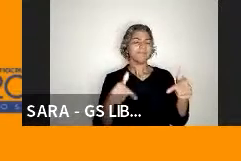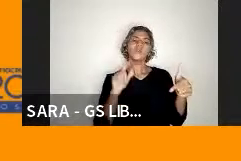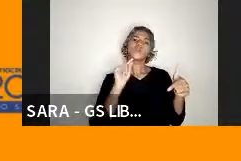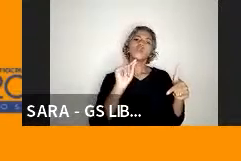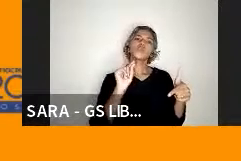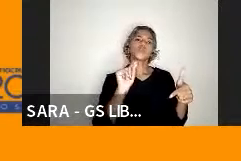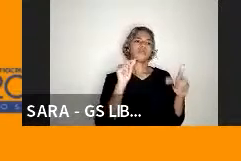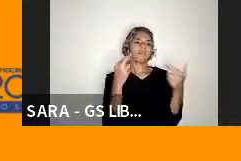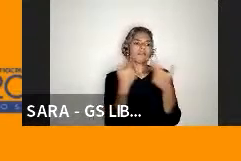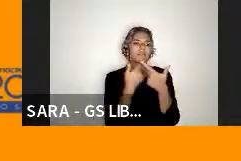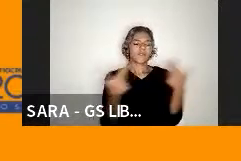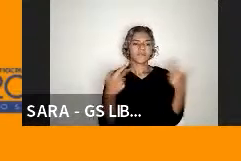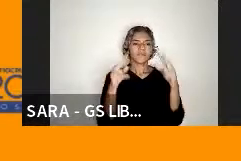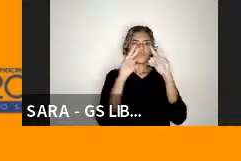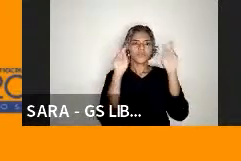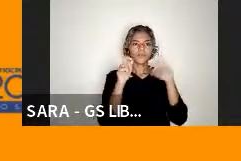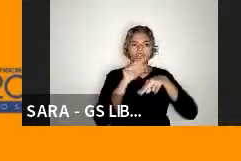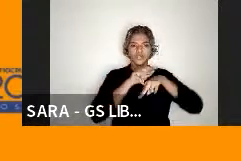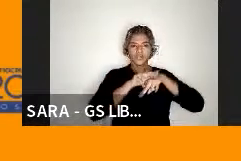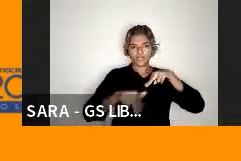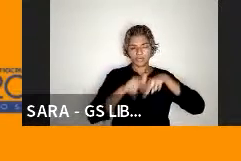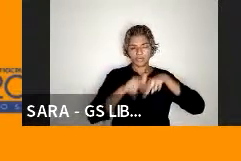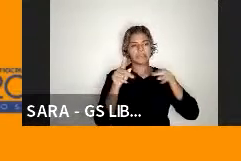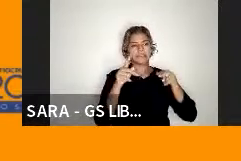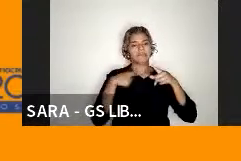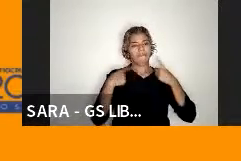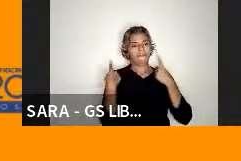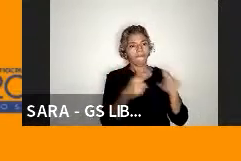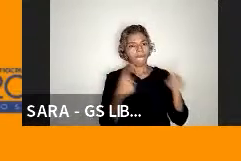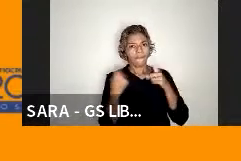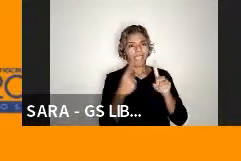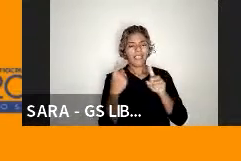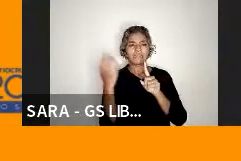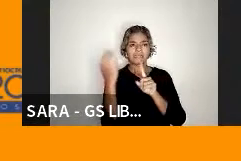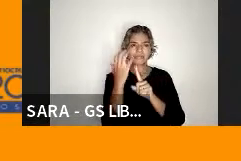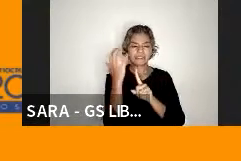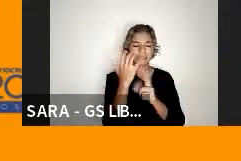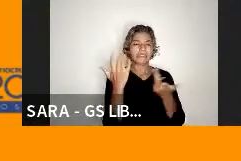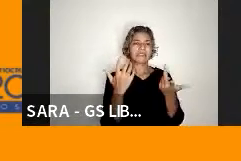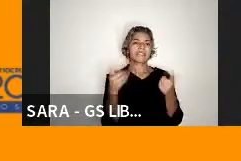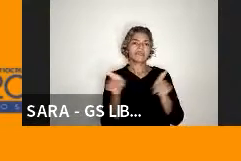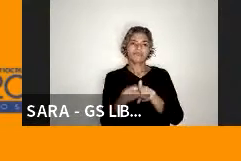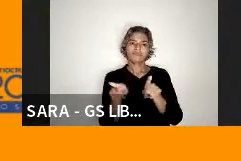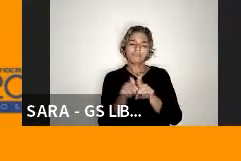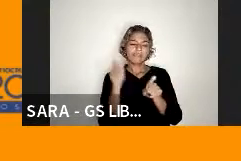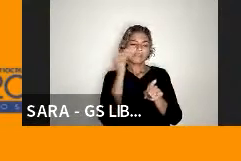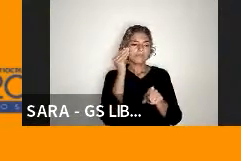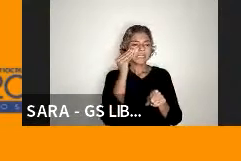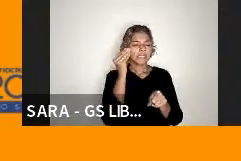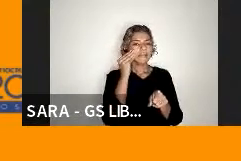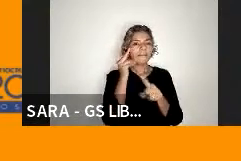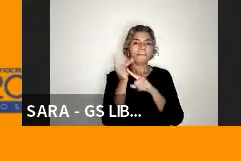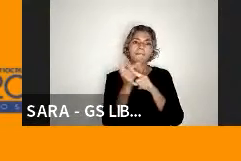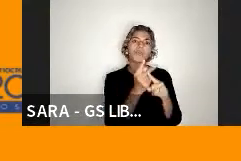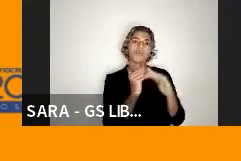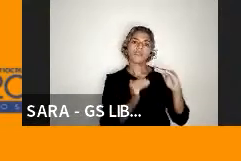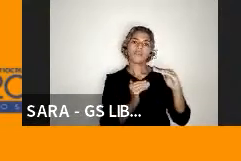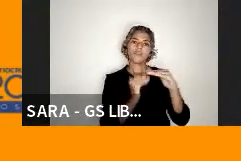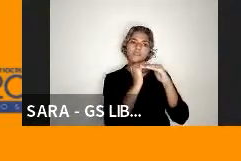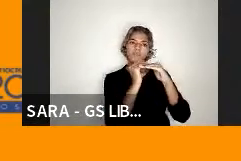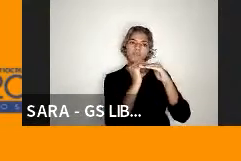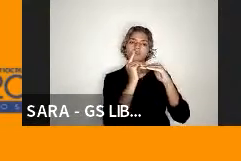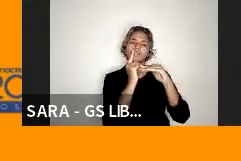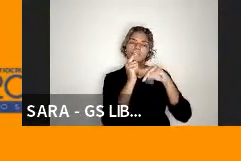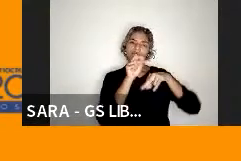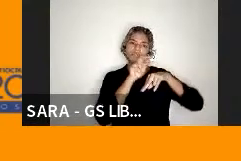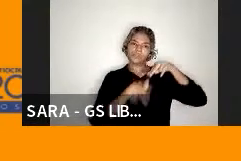gênero, no enfrentamento ao assédio, na busca de igualdade de gênero, né? E